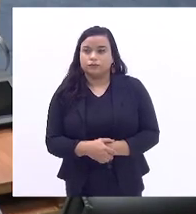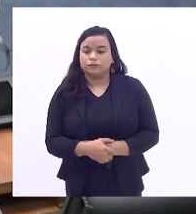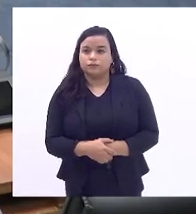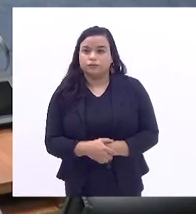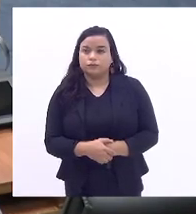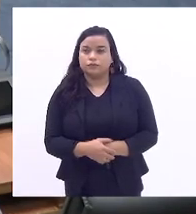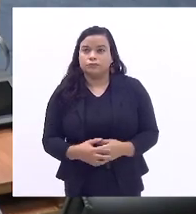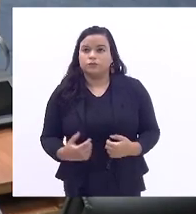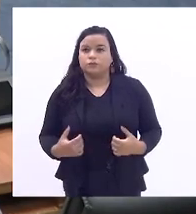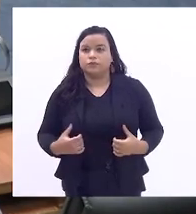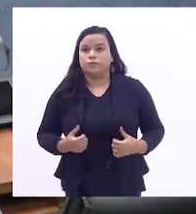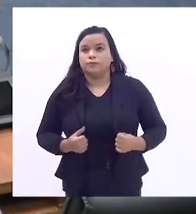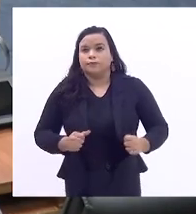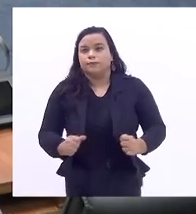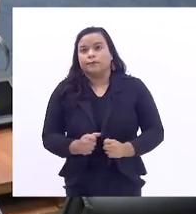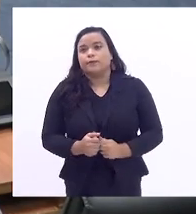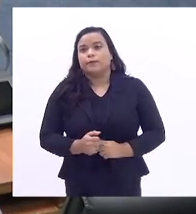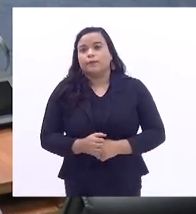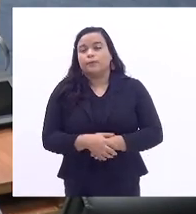em